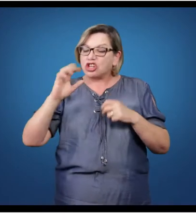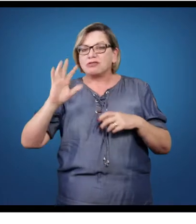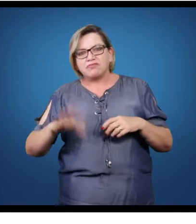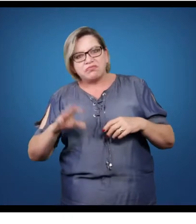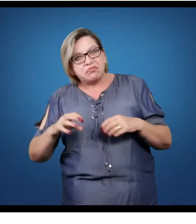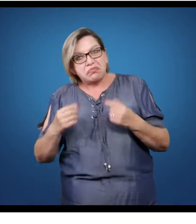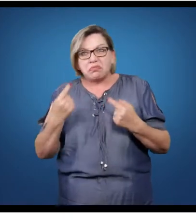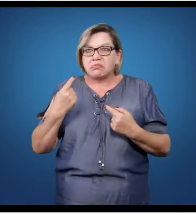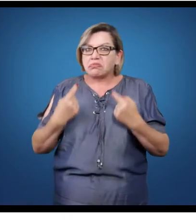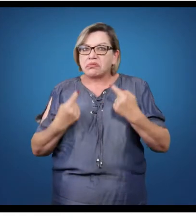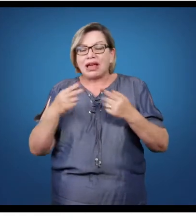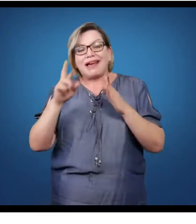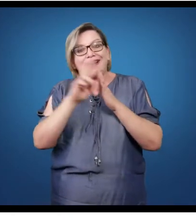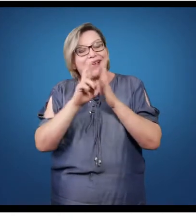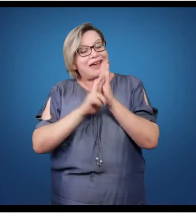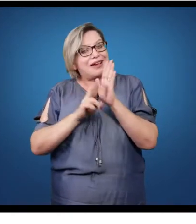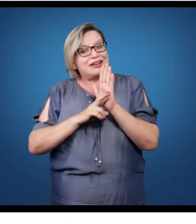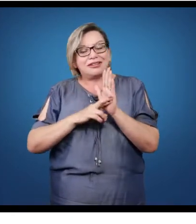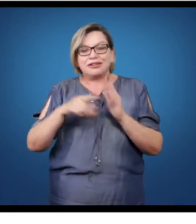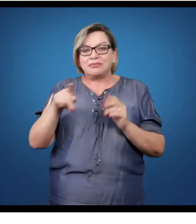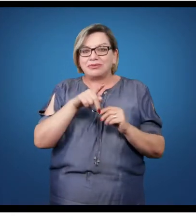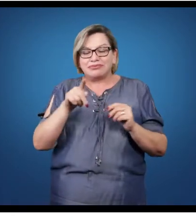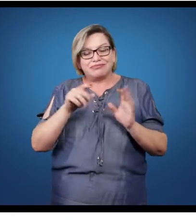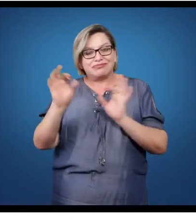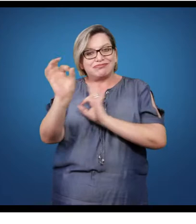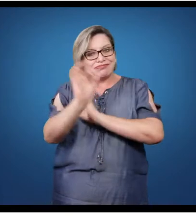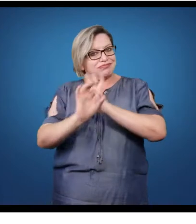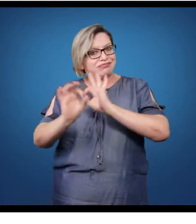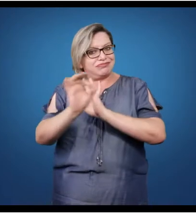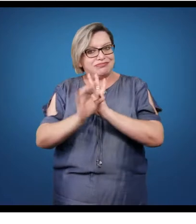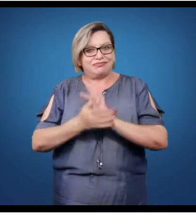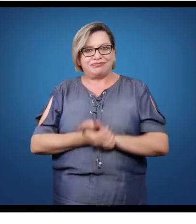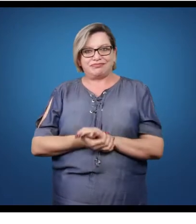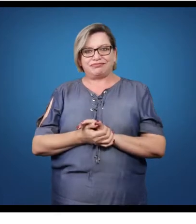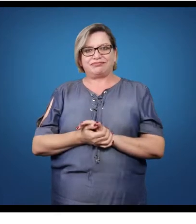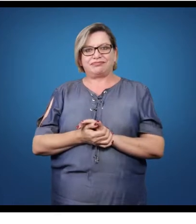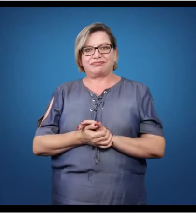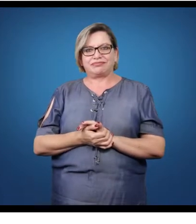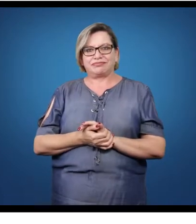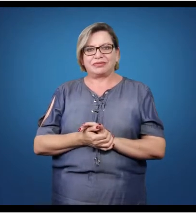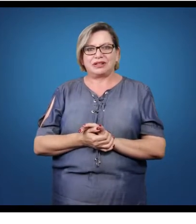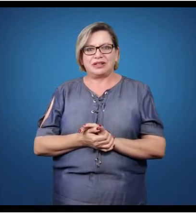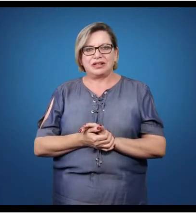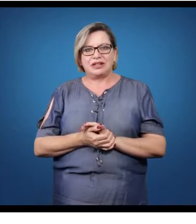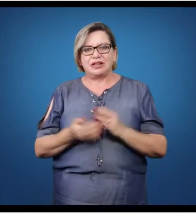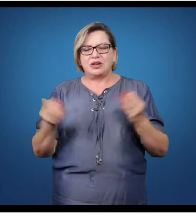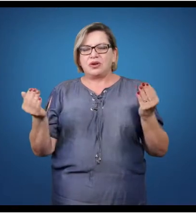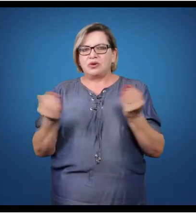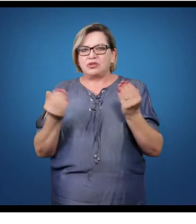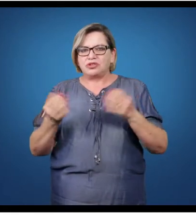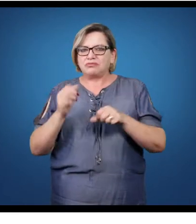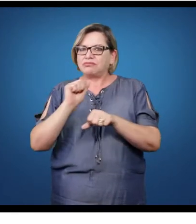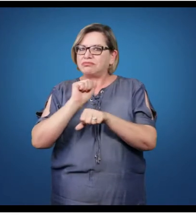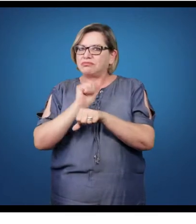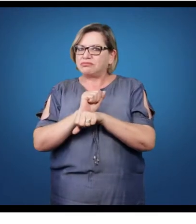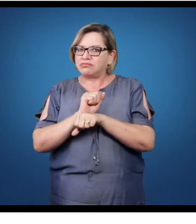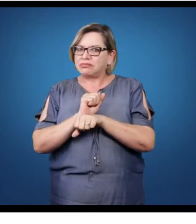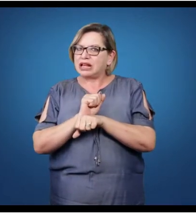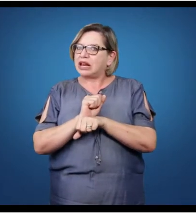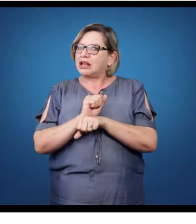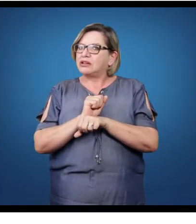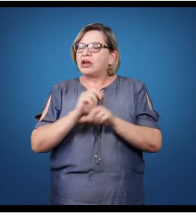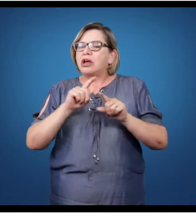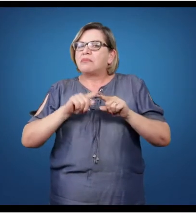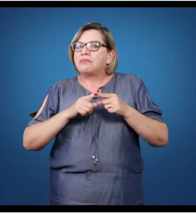a regra o professor educação física vai estabelecer no caso o nosso aqui eu vou colocar como regra que não